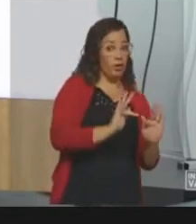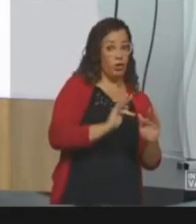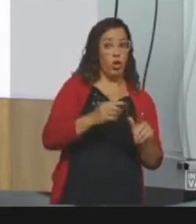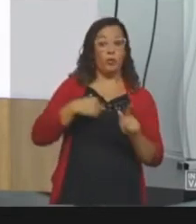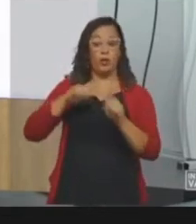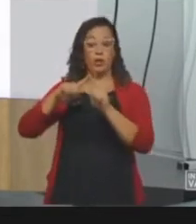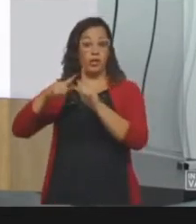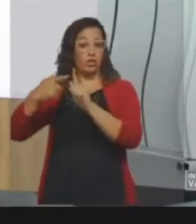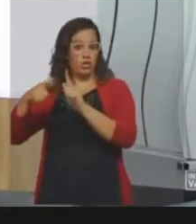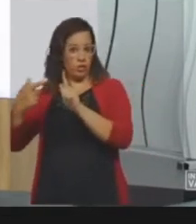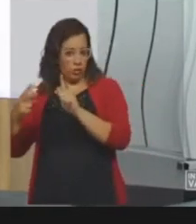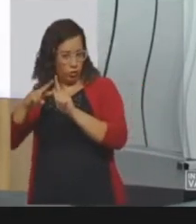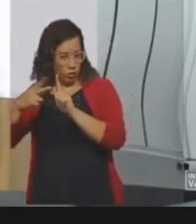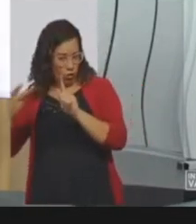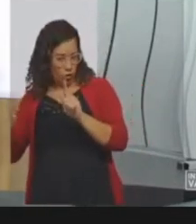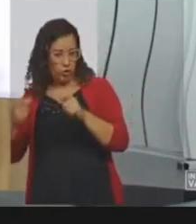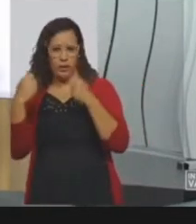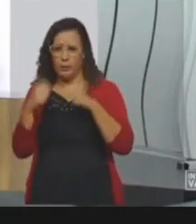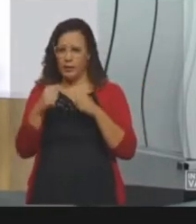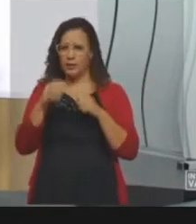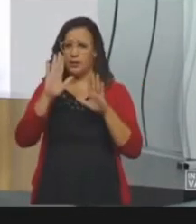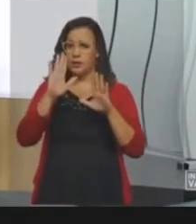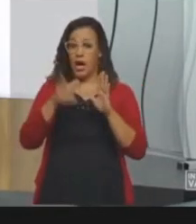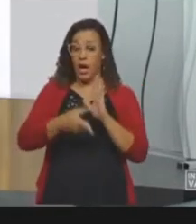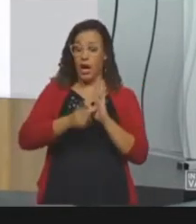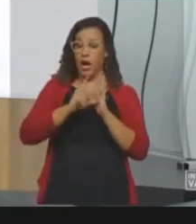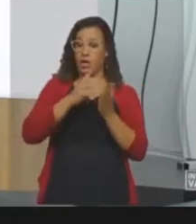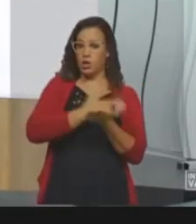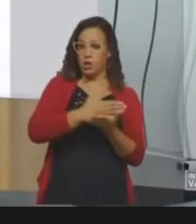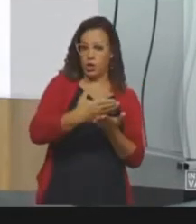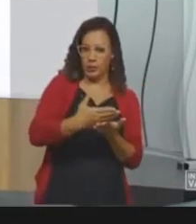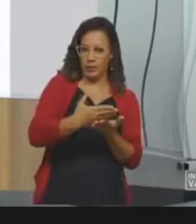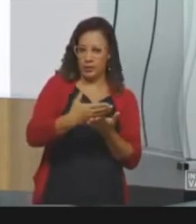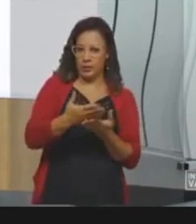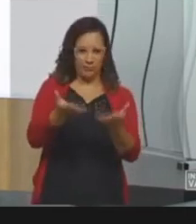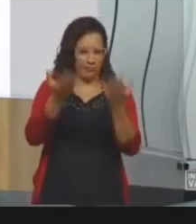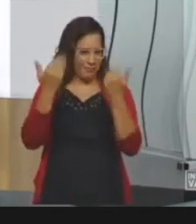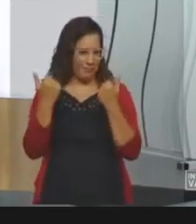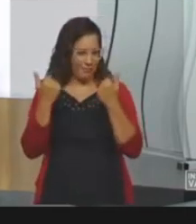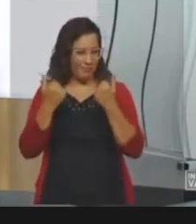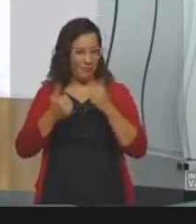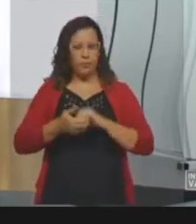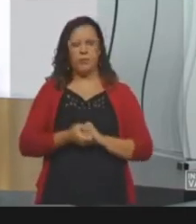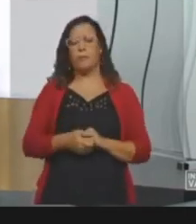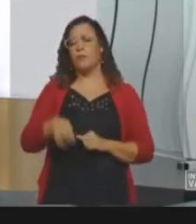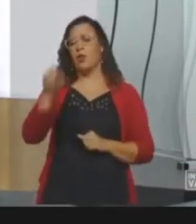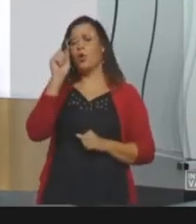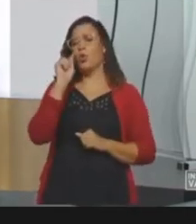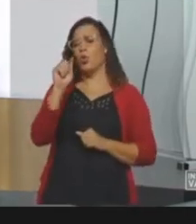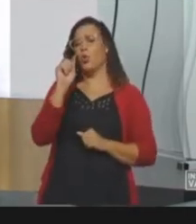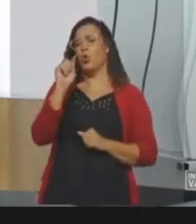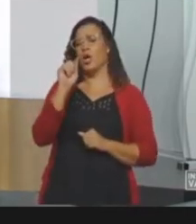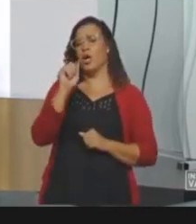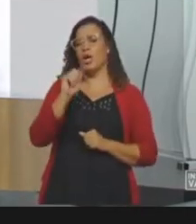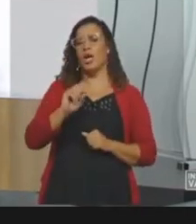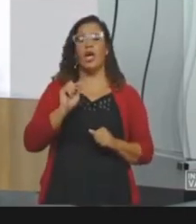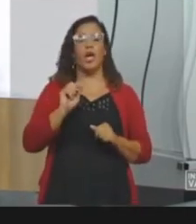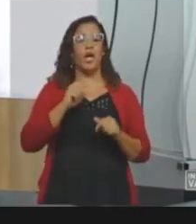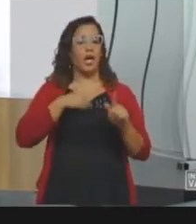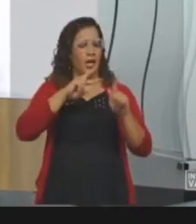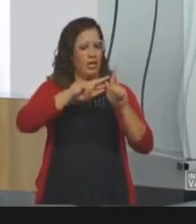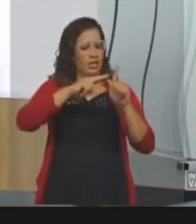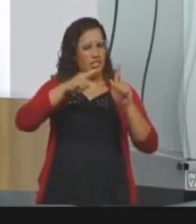antes de partir para a biotecnologia em si. Vamos a esses conceitos. O que seria genótipo? Primeiro